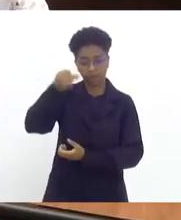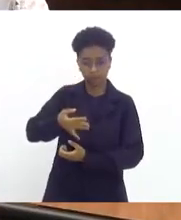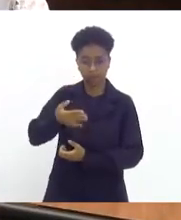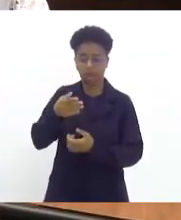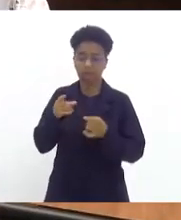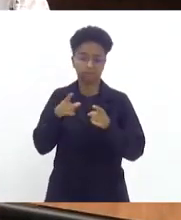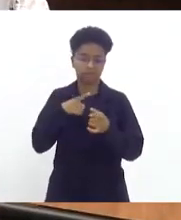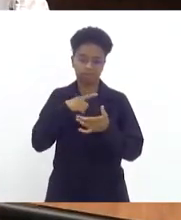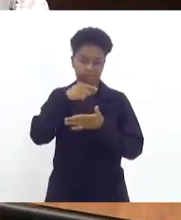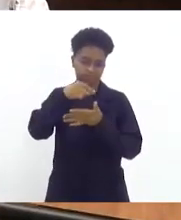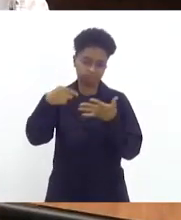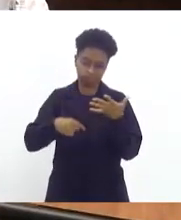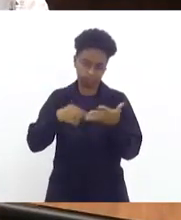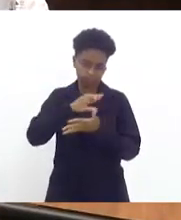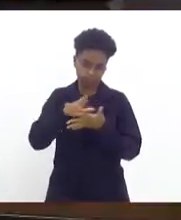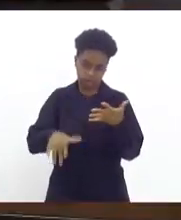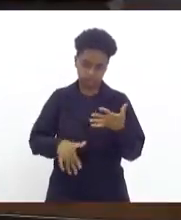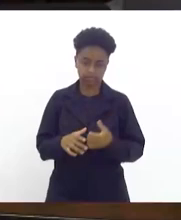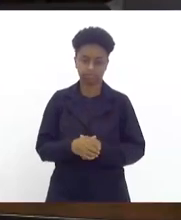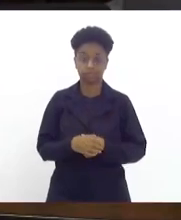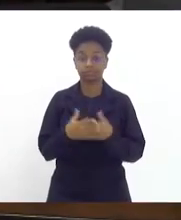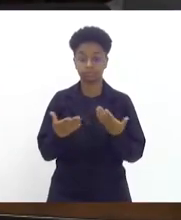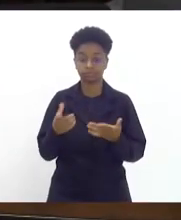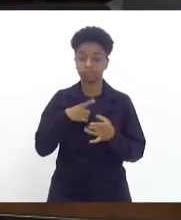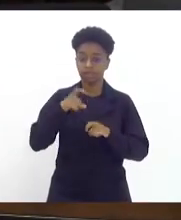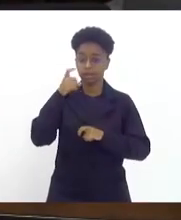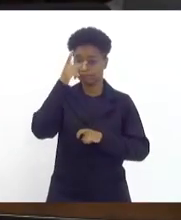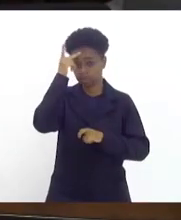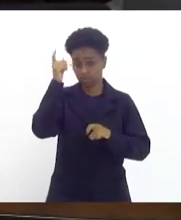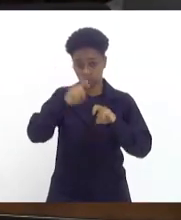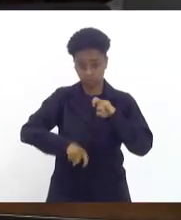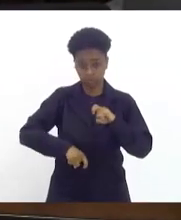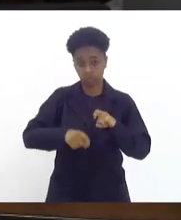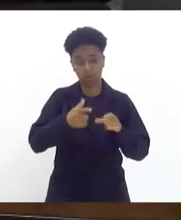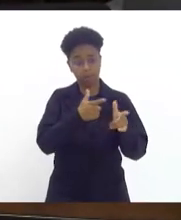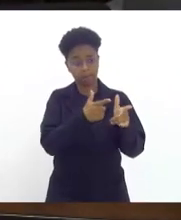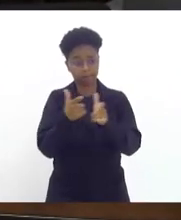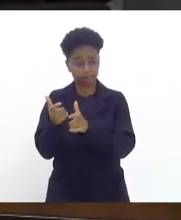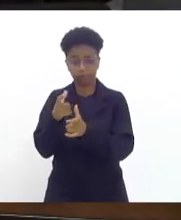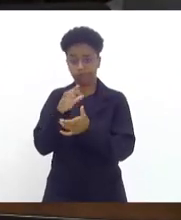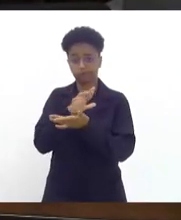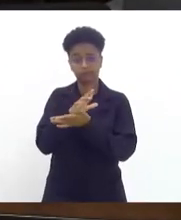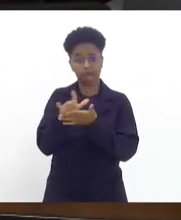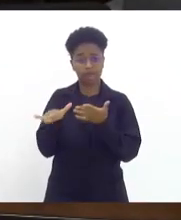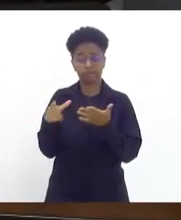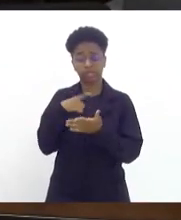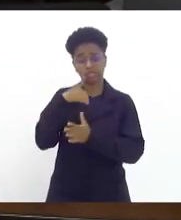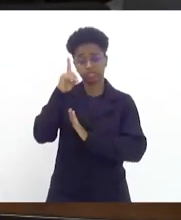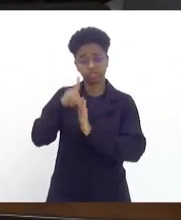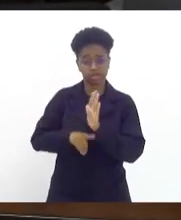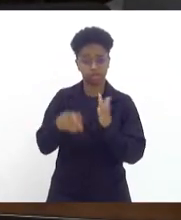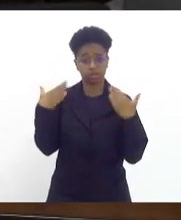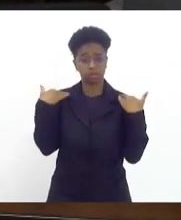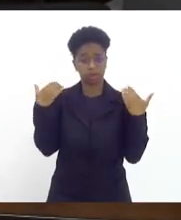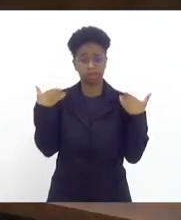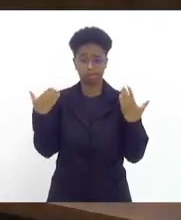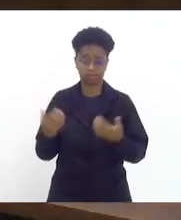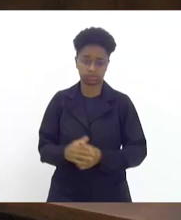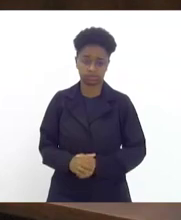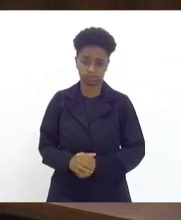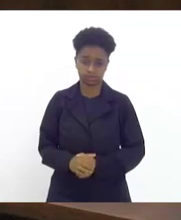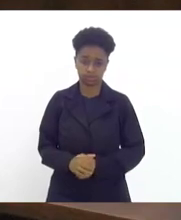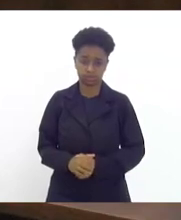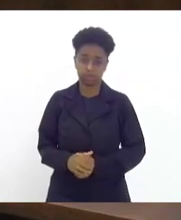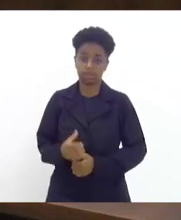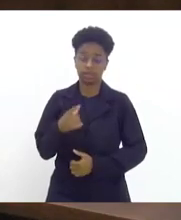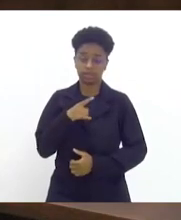então você tem estupradores assassinos enfim todo mundo com direito a sair né Tem